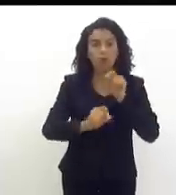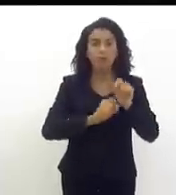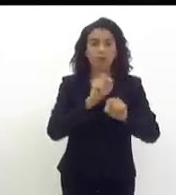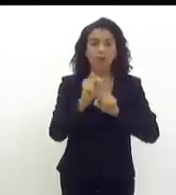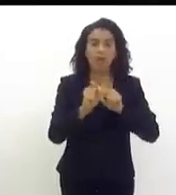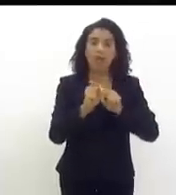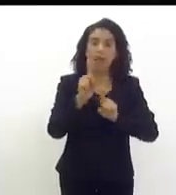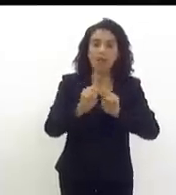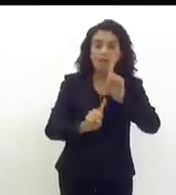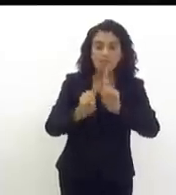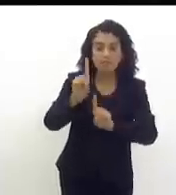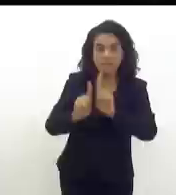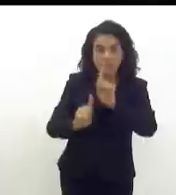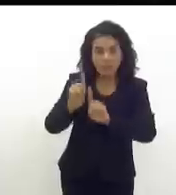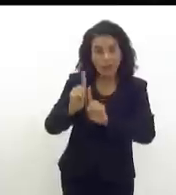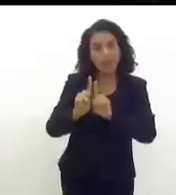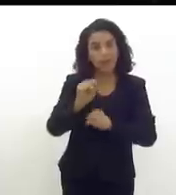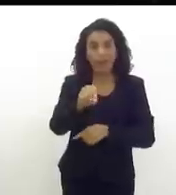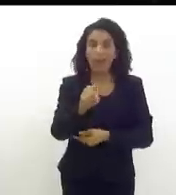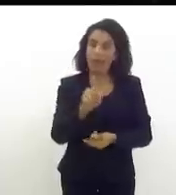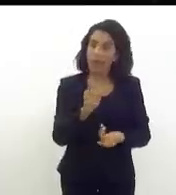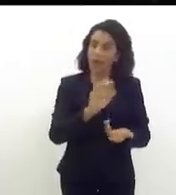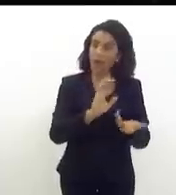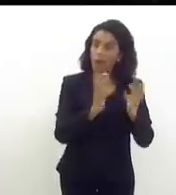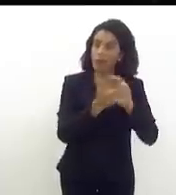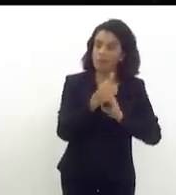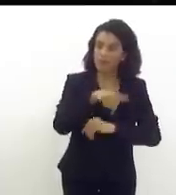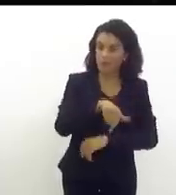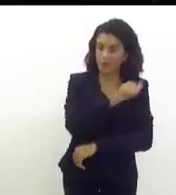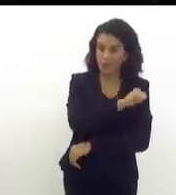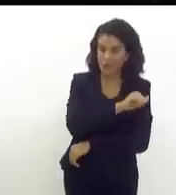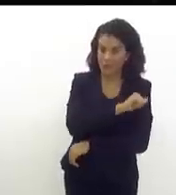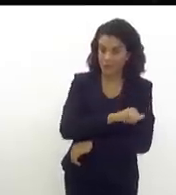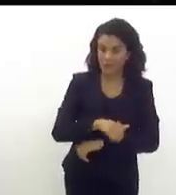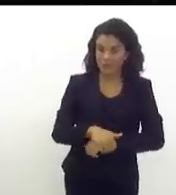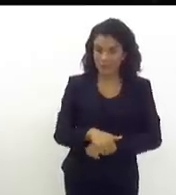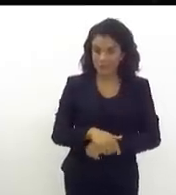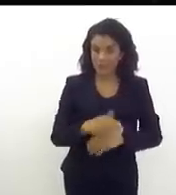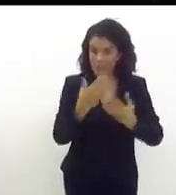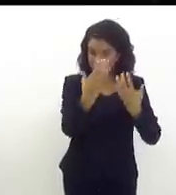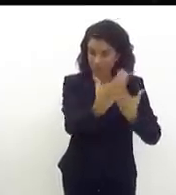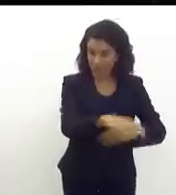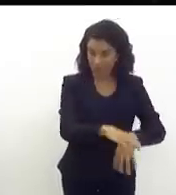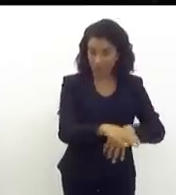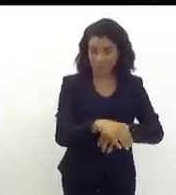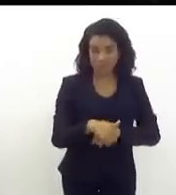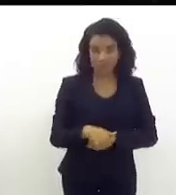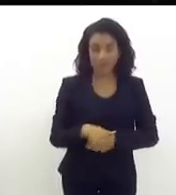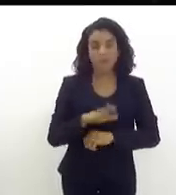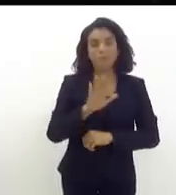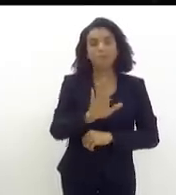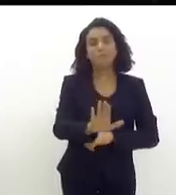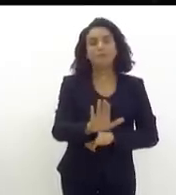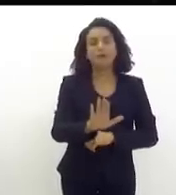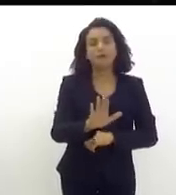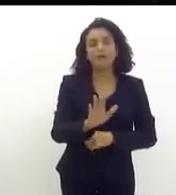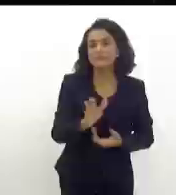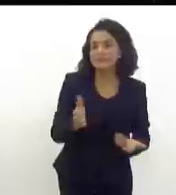licitatória que foi o que aconteceu no estado do Rio de Janeiro agora nesse concurso público mas